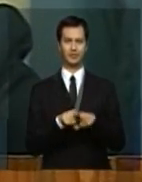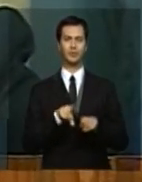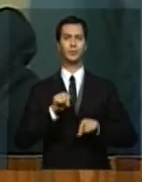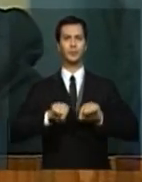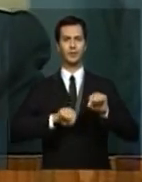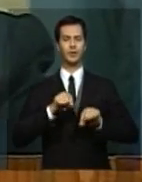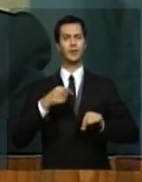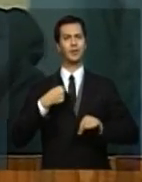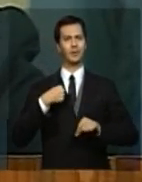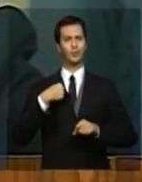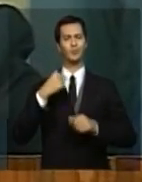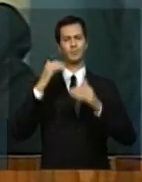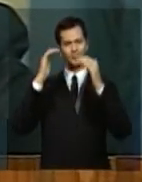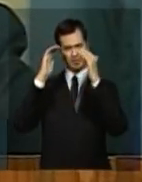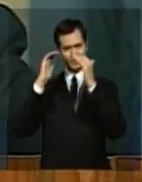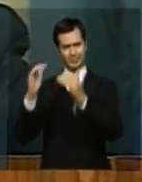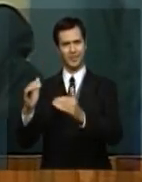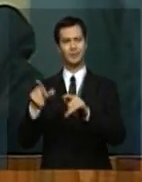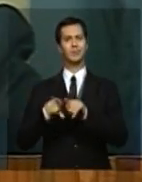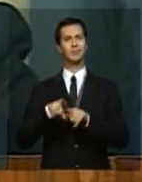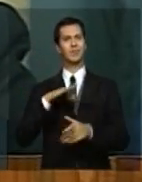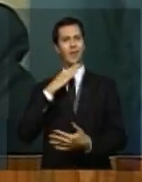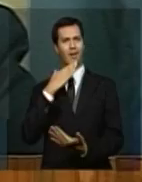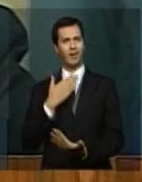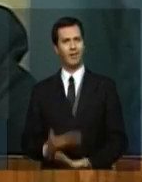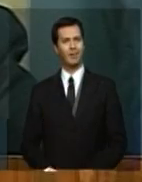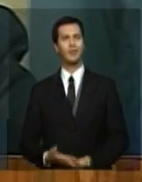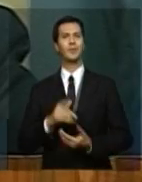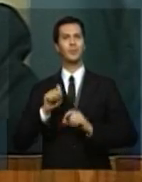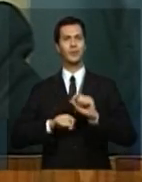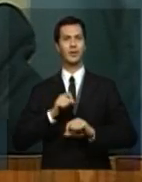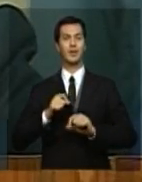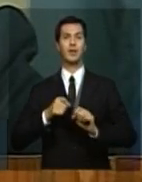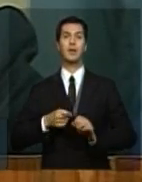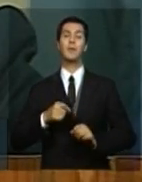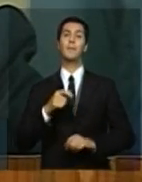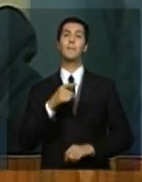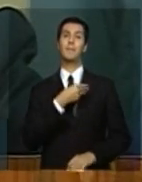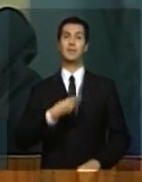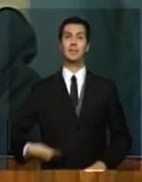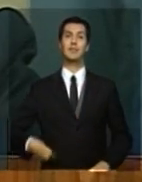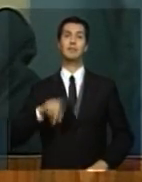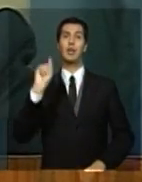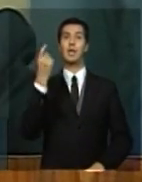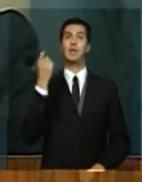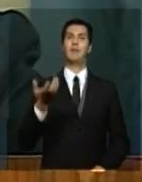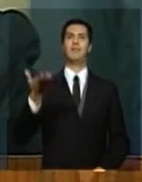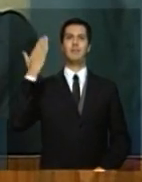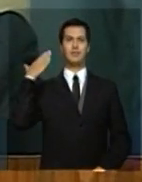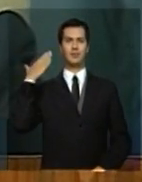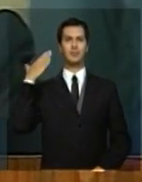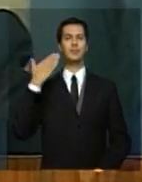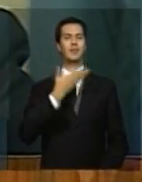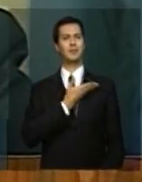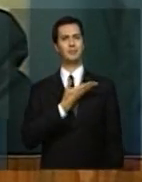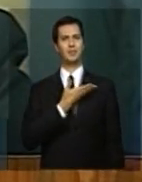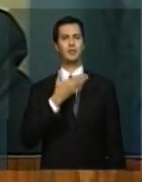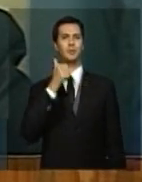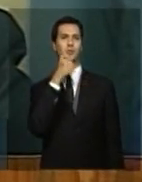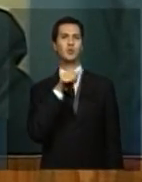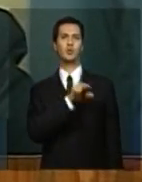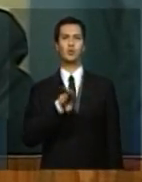admiração e o meu respeito pela minha antecessora a minha amiga e ex-ministra irine